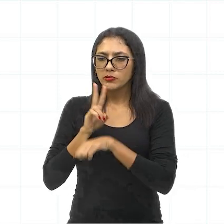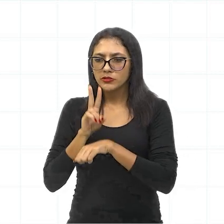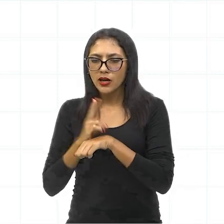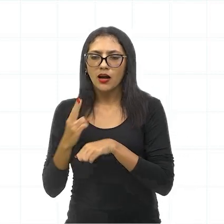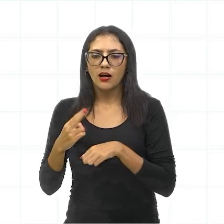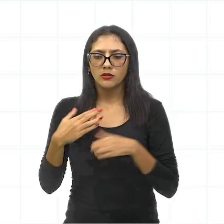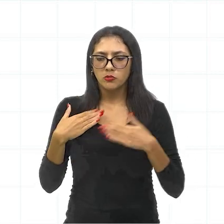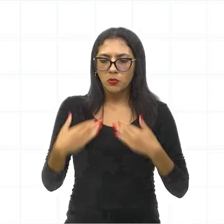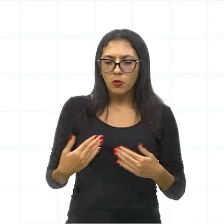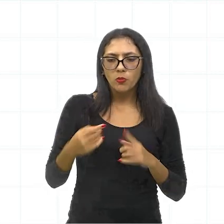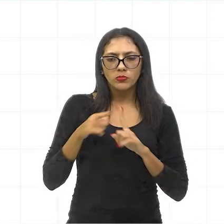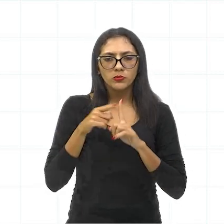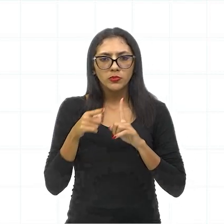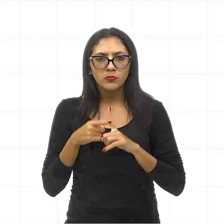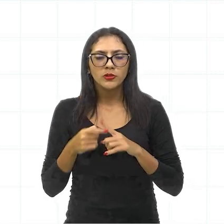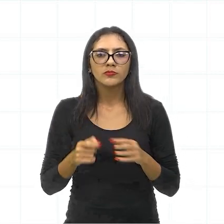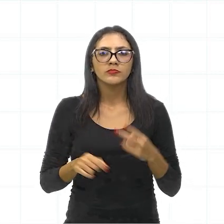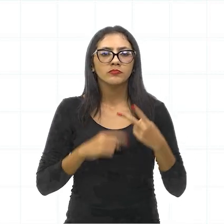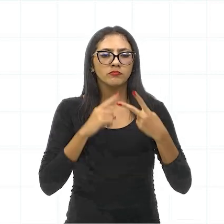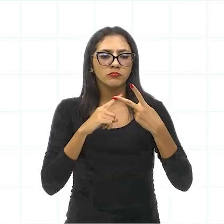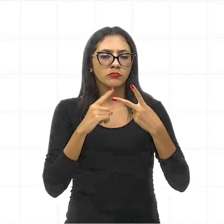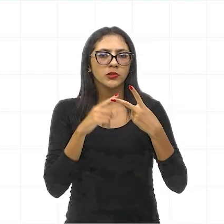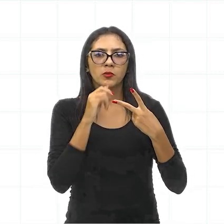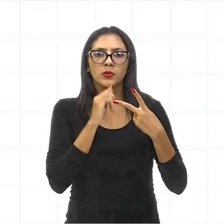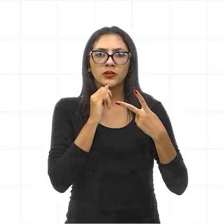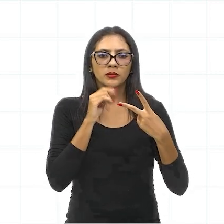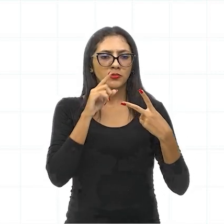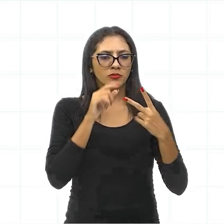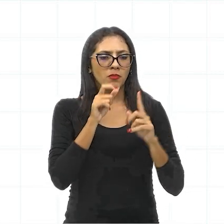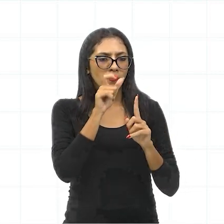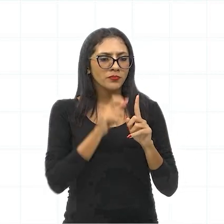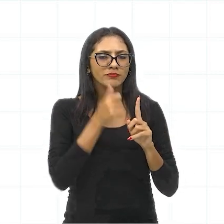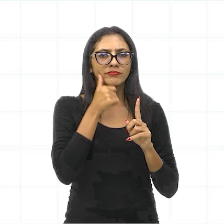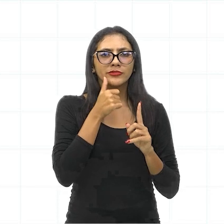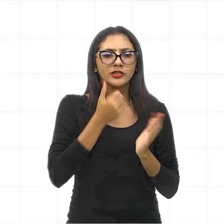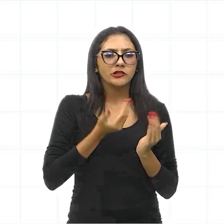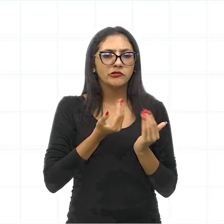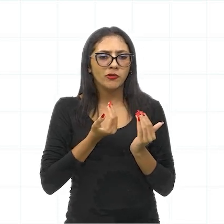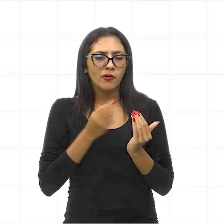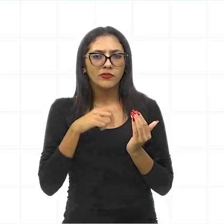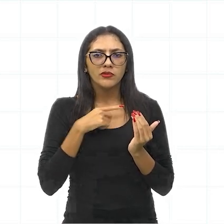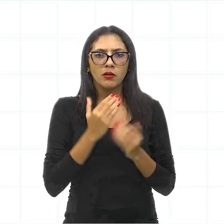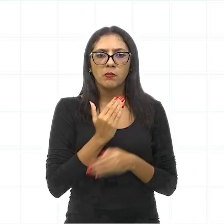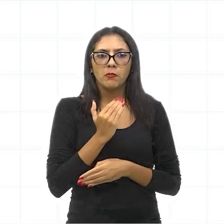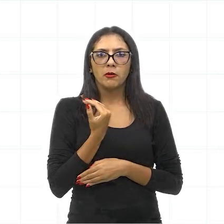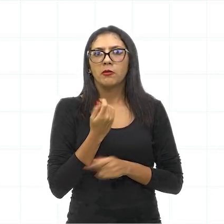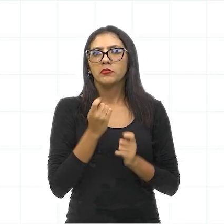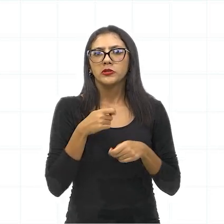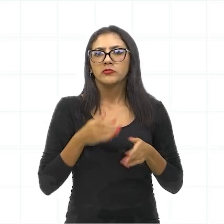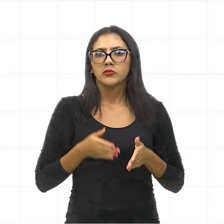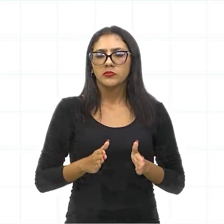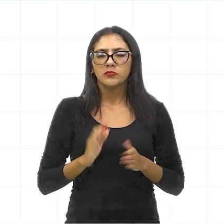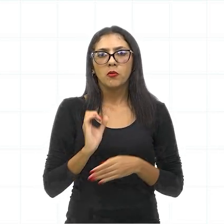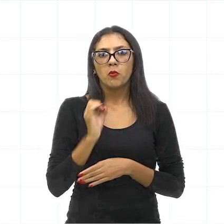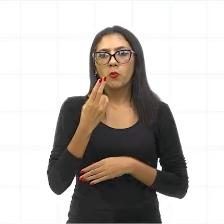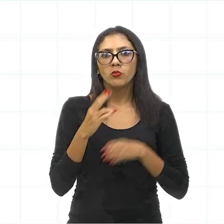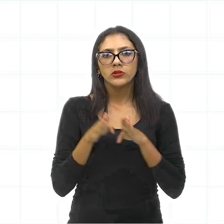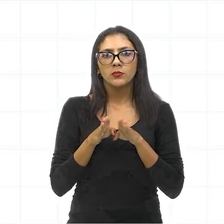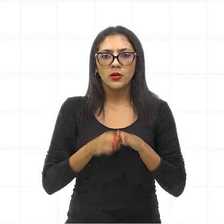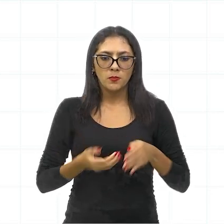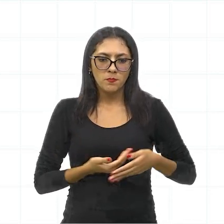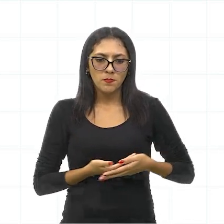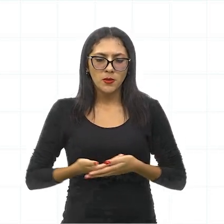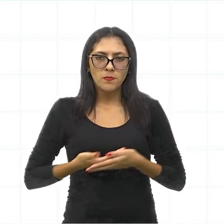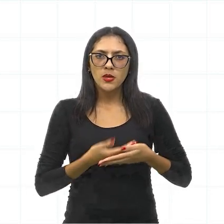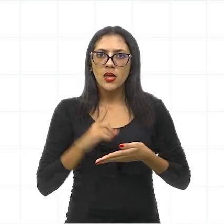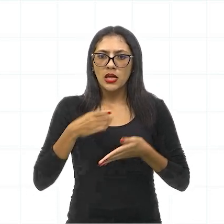e do bebê. Mortalidade materna, como ela é muito jovem, ainda pode trazer risco de mortalidade. O bebê pode nascer prematuro,